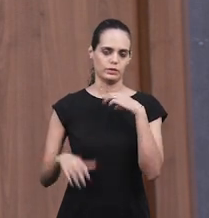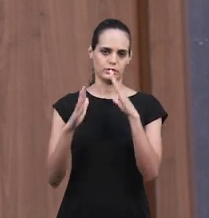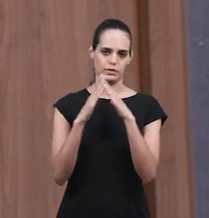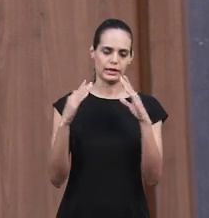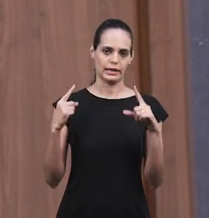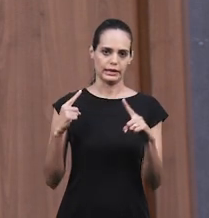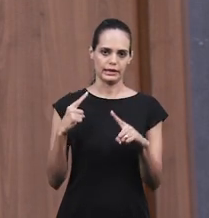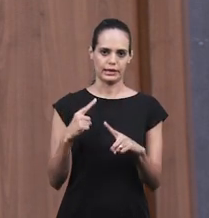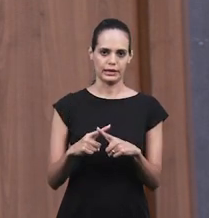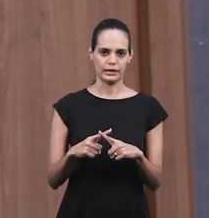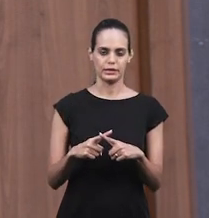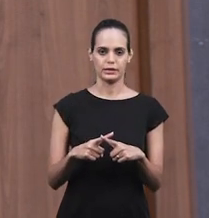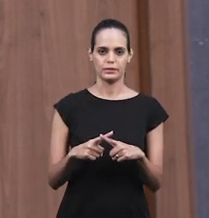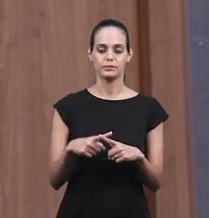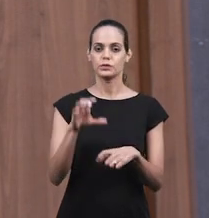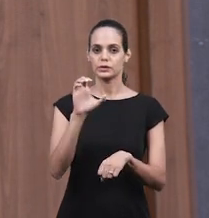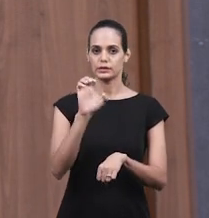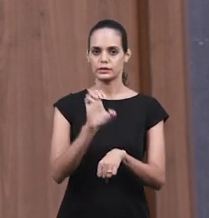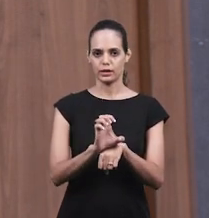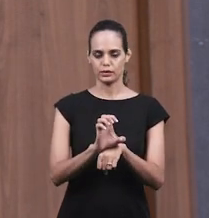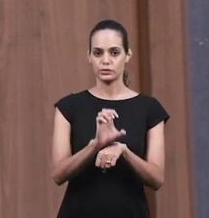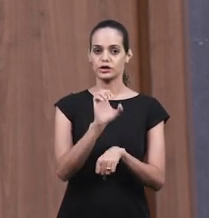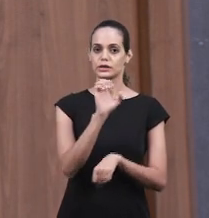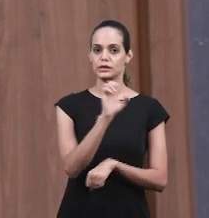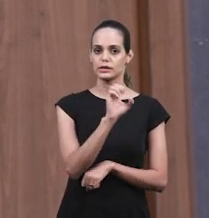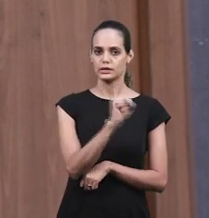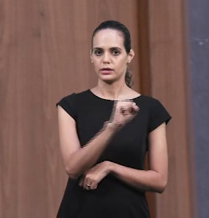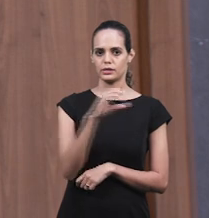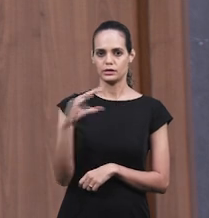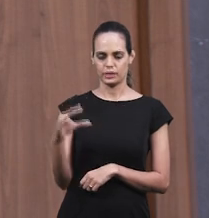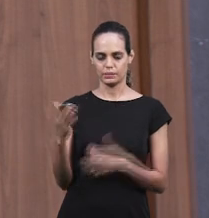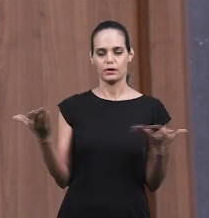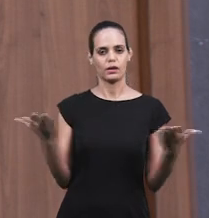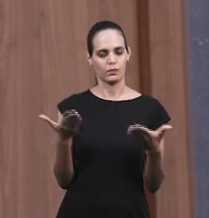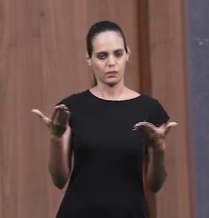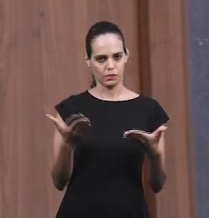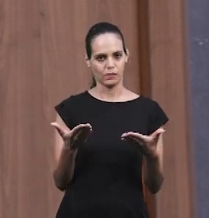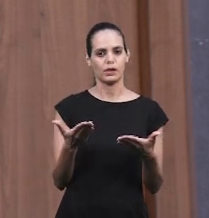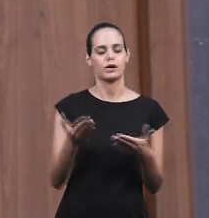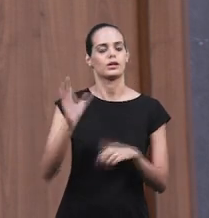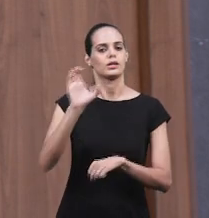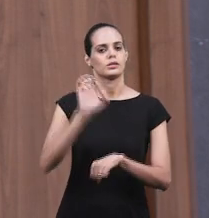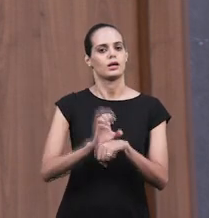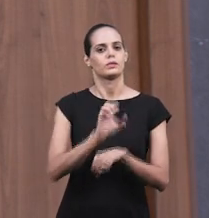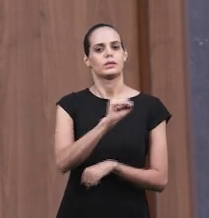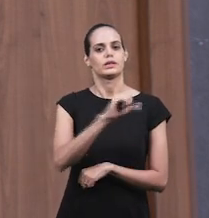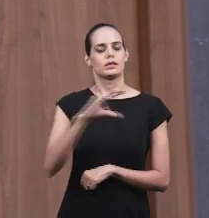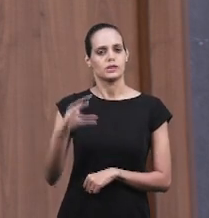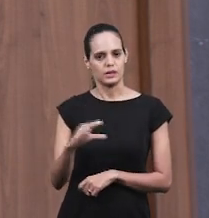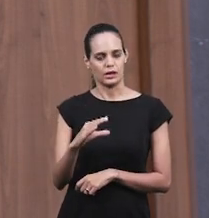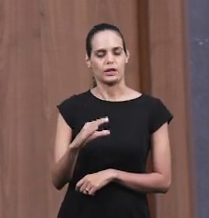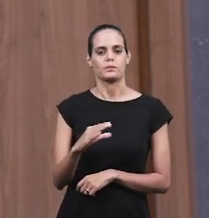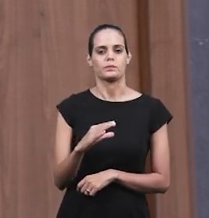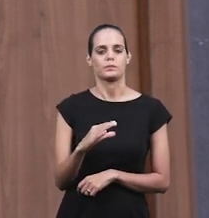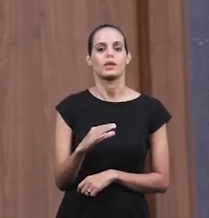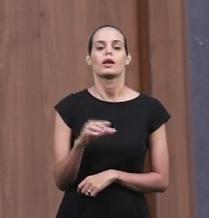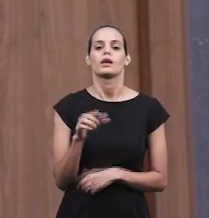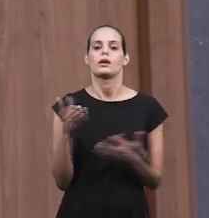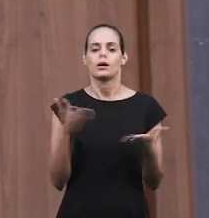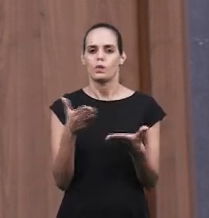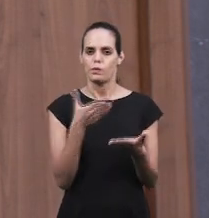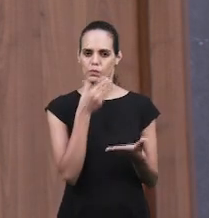da igreja ali em Florianópolis, capital do estado de Santa Catarina. Vamos então a Santa Catarina e o Eduardo vai dar essa